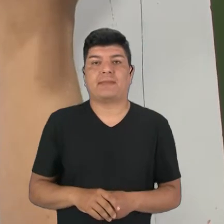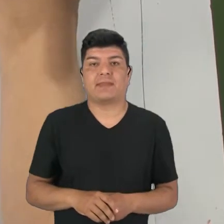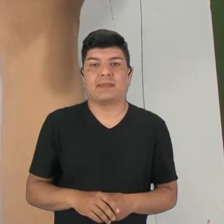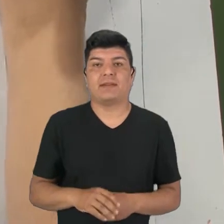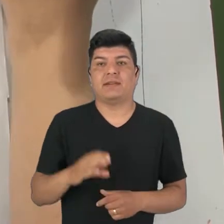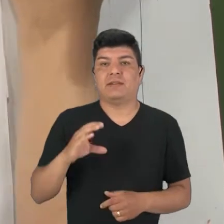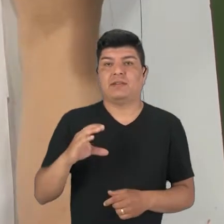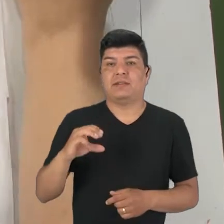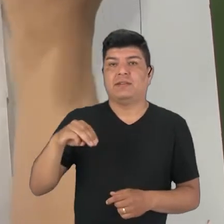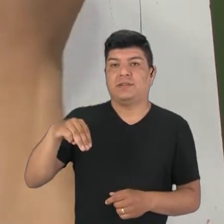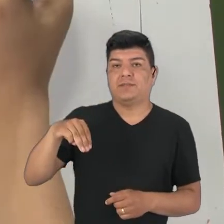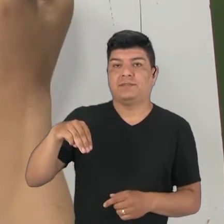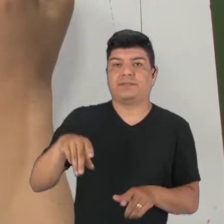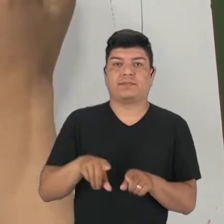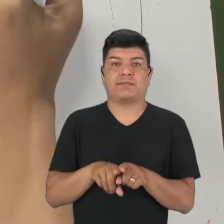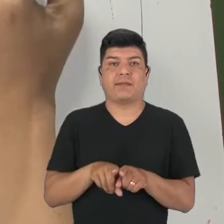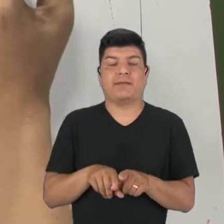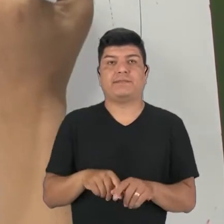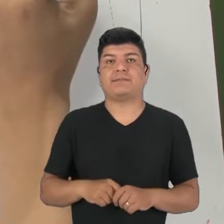Um centímetro,